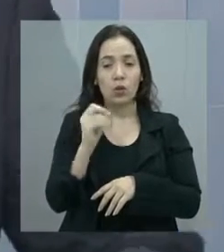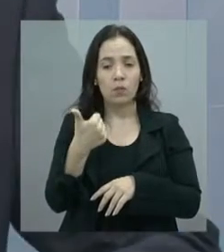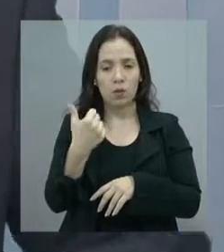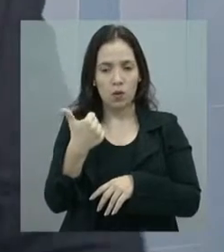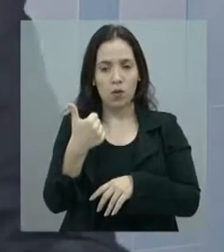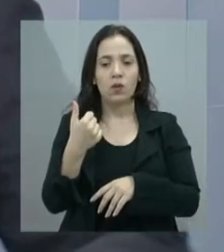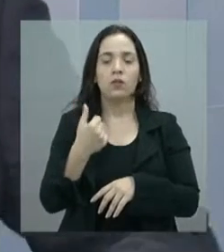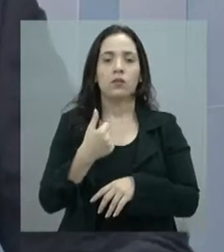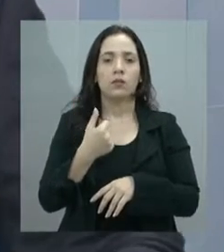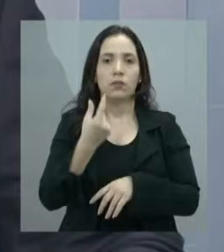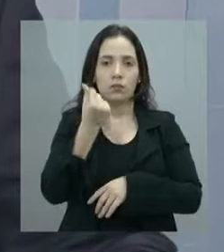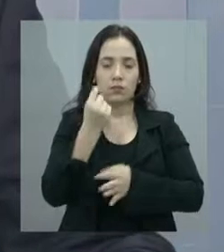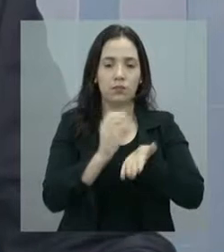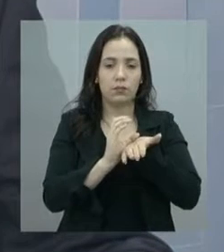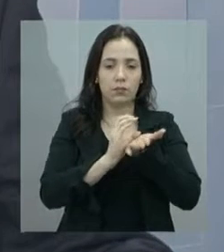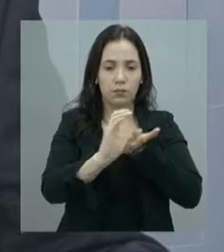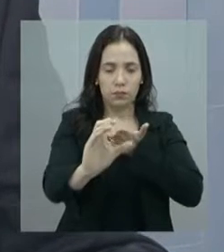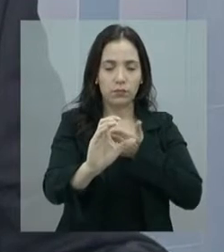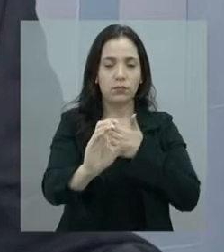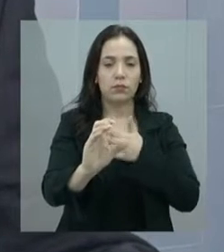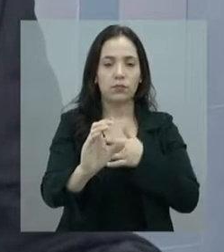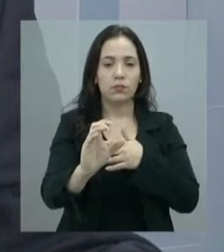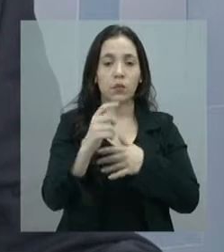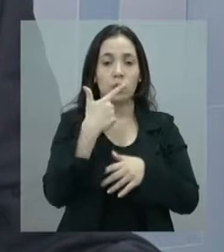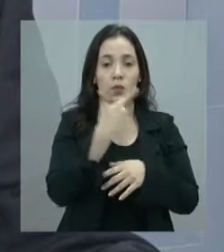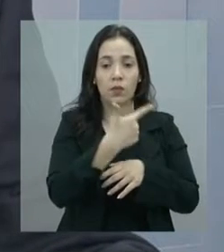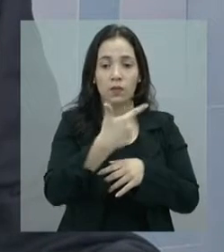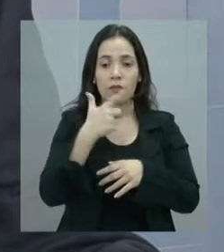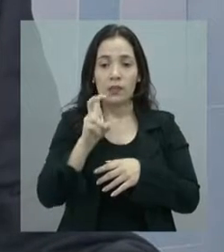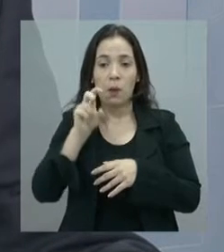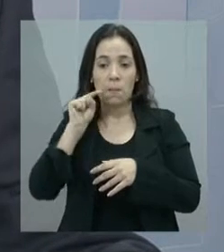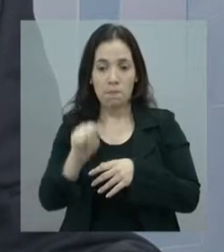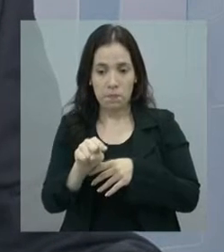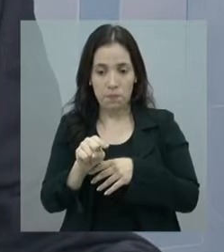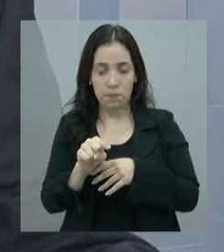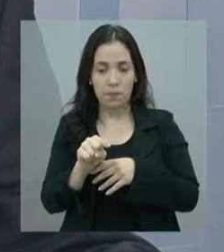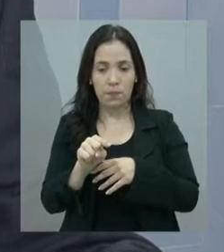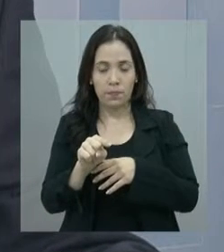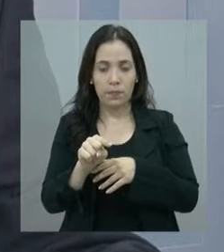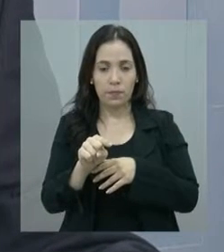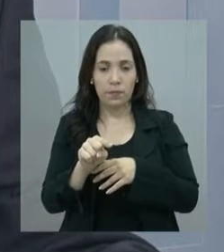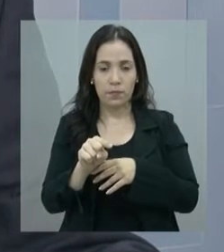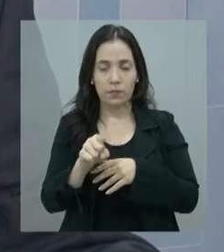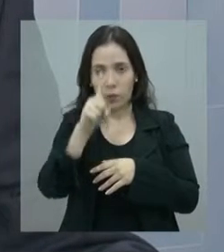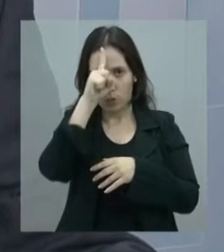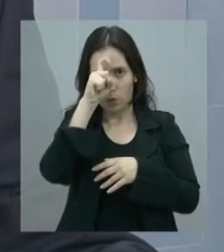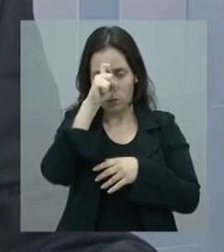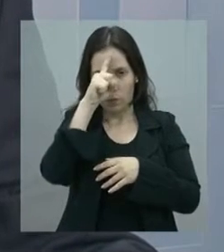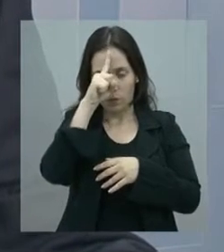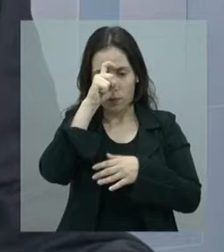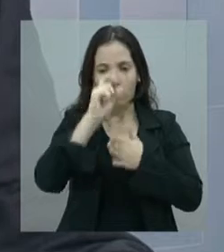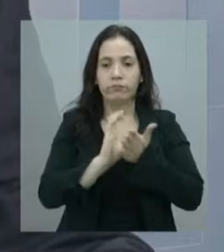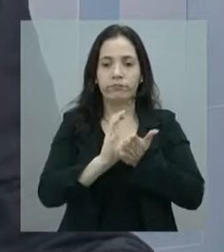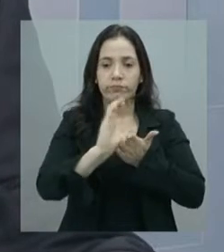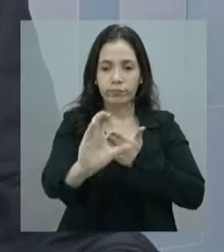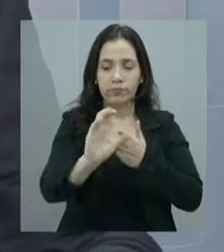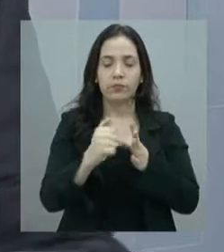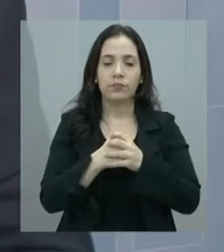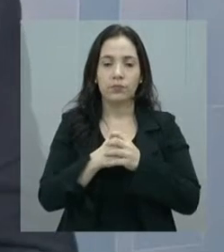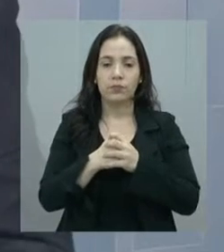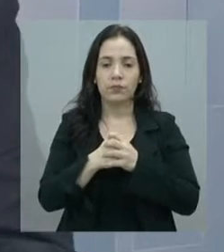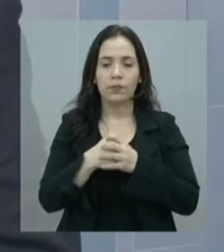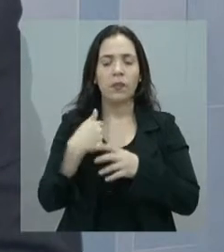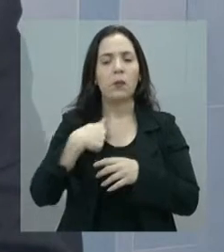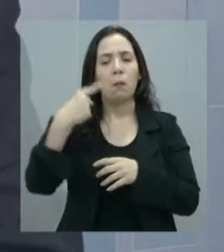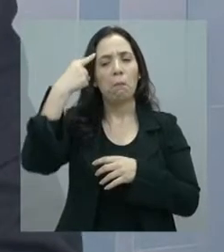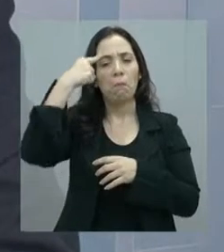além dos recursos que vinham federal e do Estado, nós repassávamos 225 mil para o hospital, para poder completar. E eu